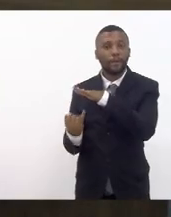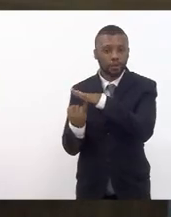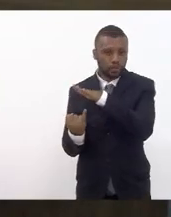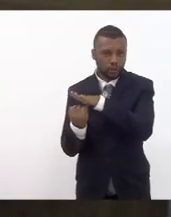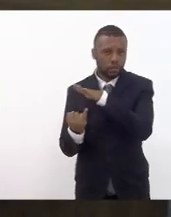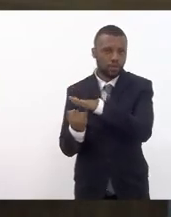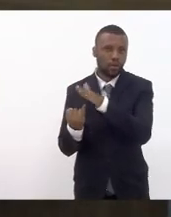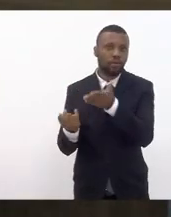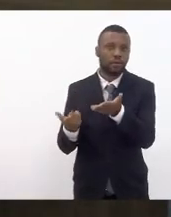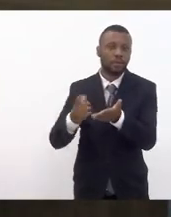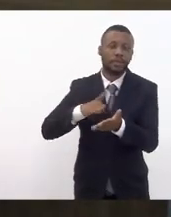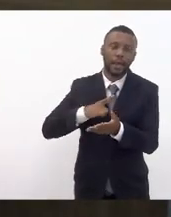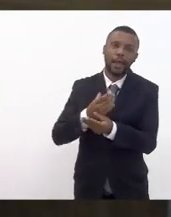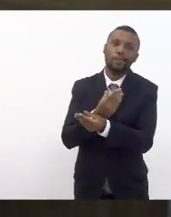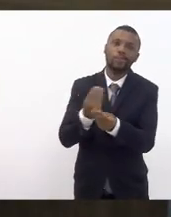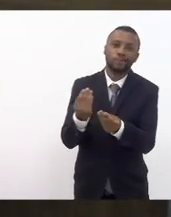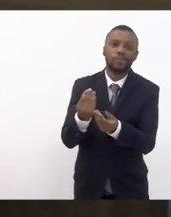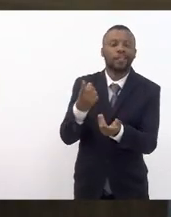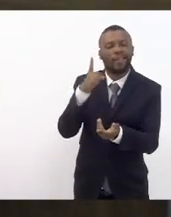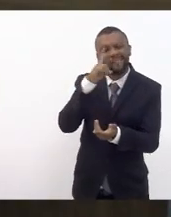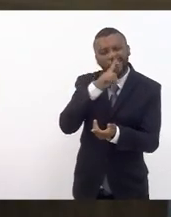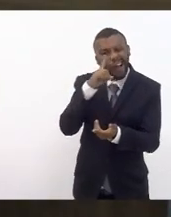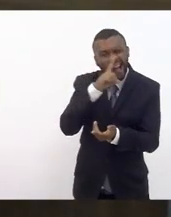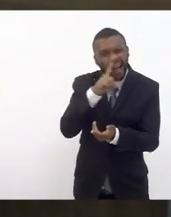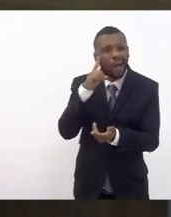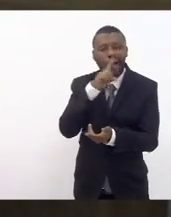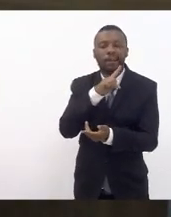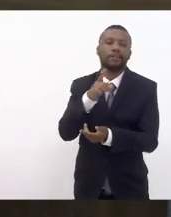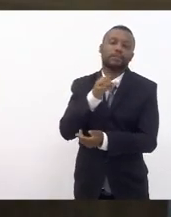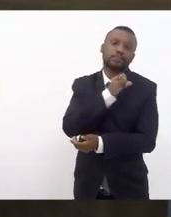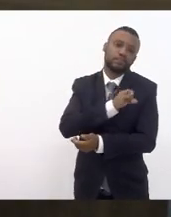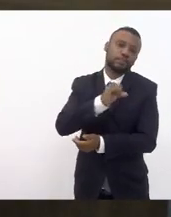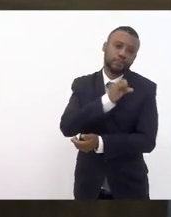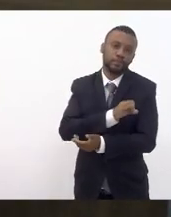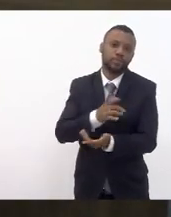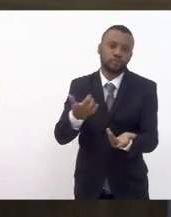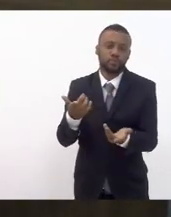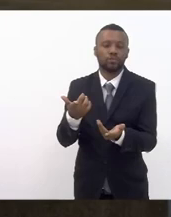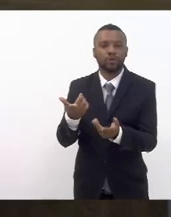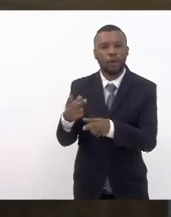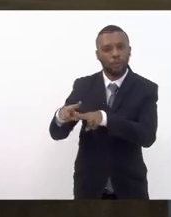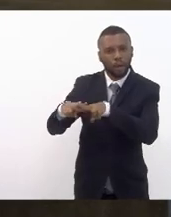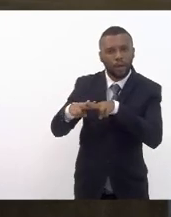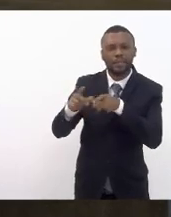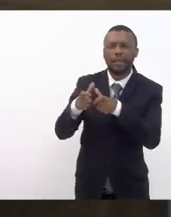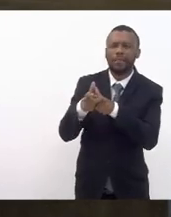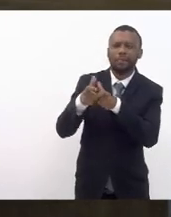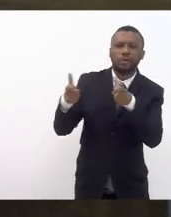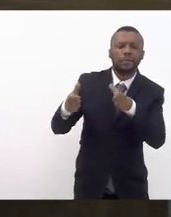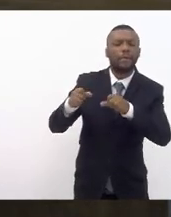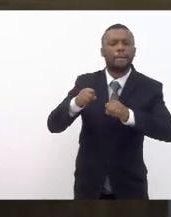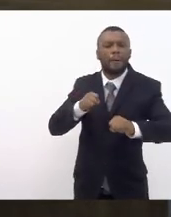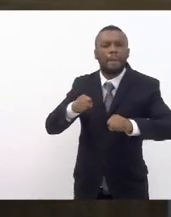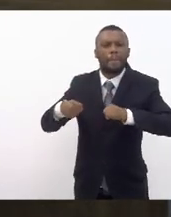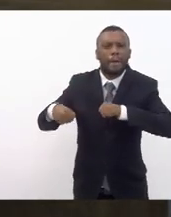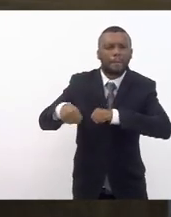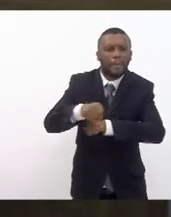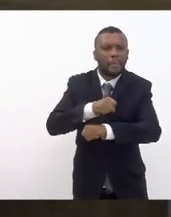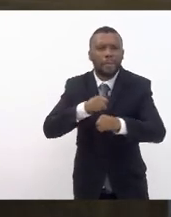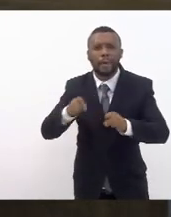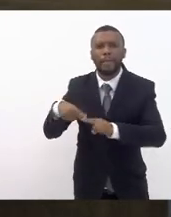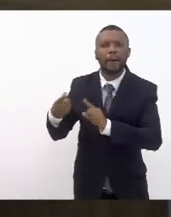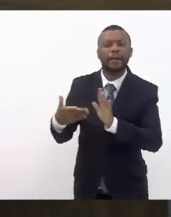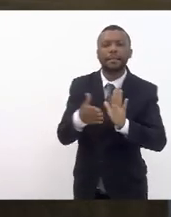tem deixado muito a desejar para o Estado do Rio de Janeiro face ao volume de aparelhamento, de militância e das